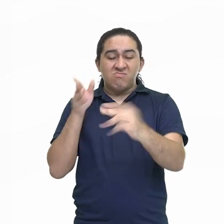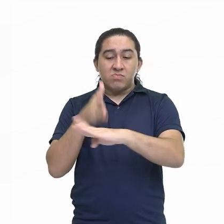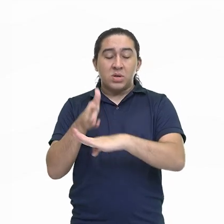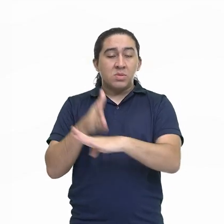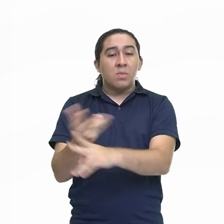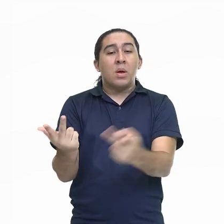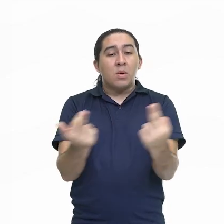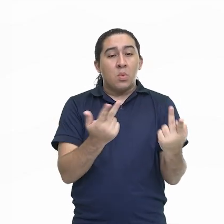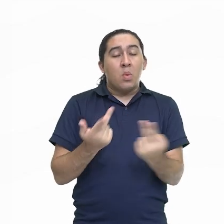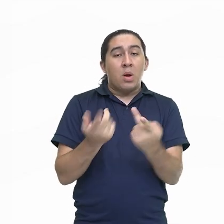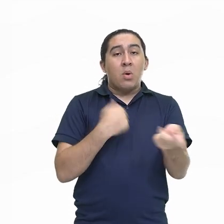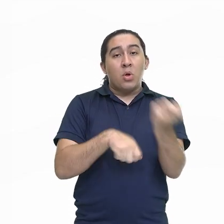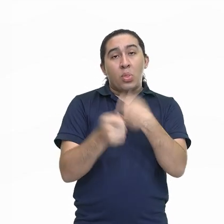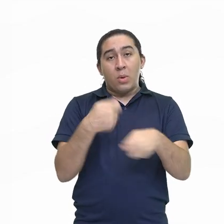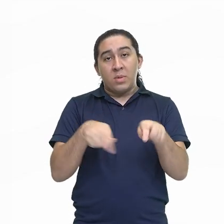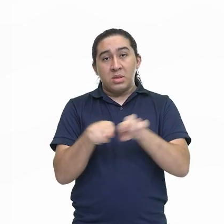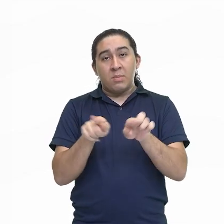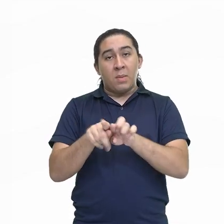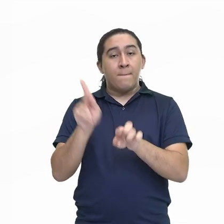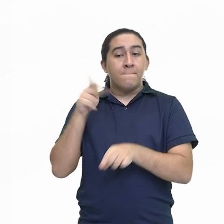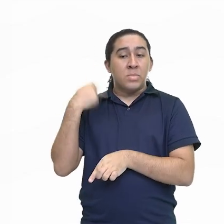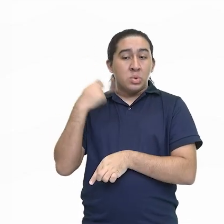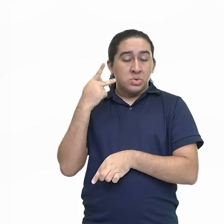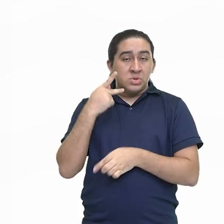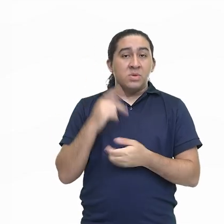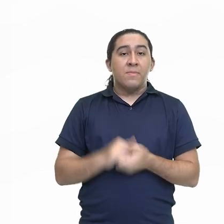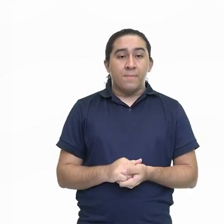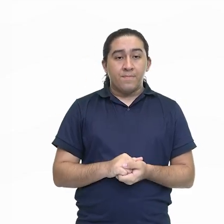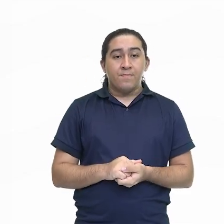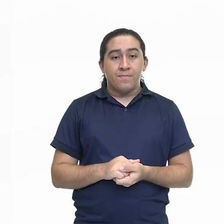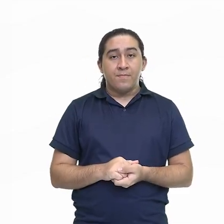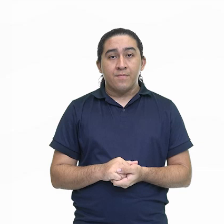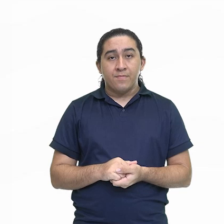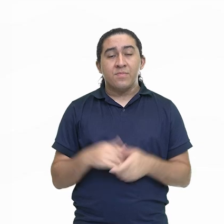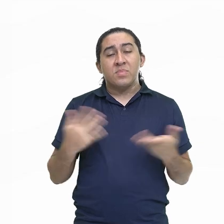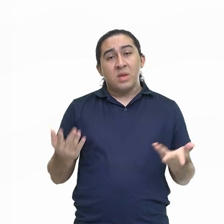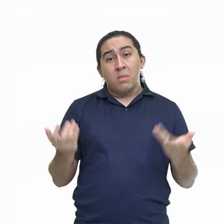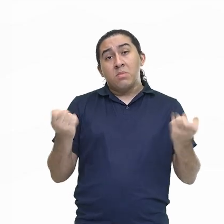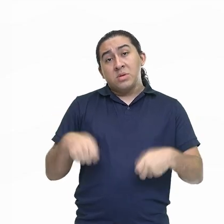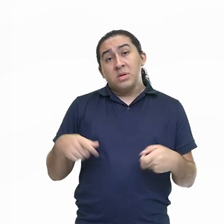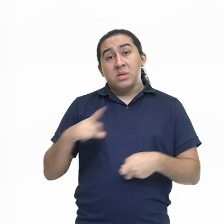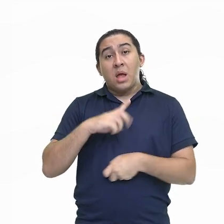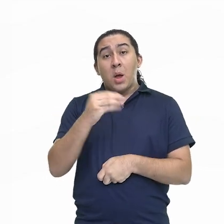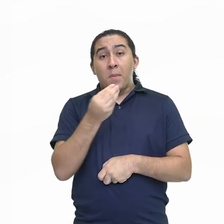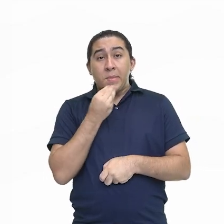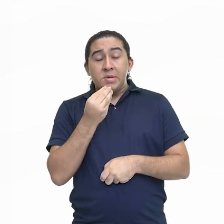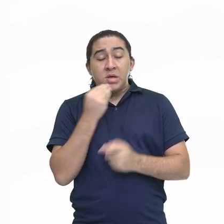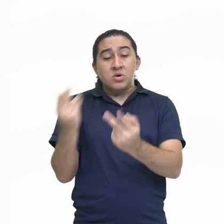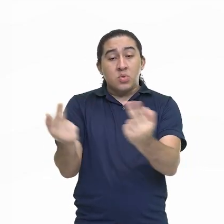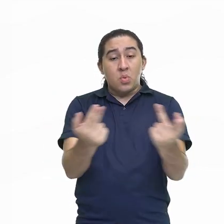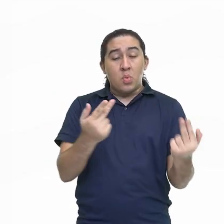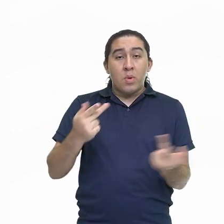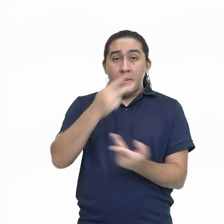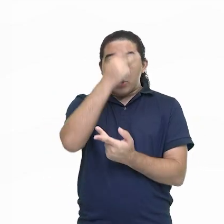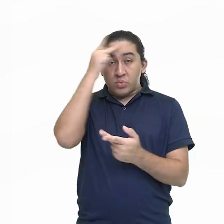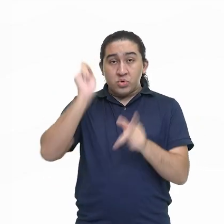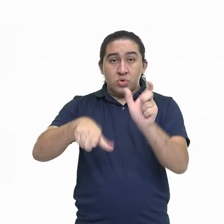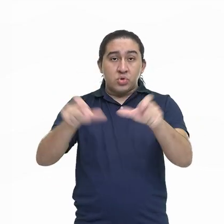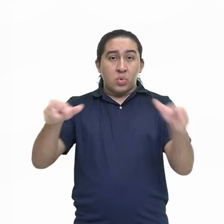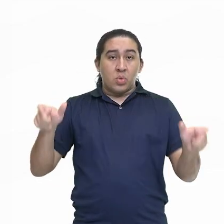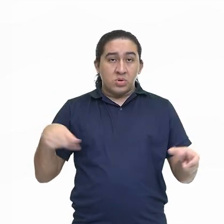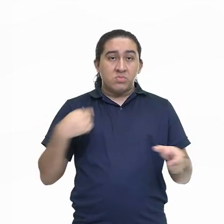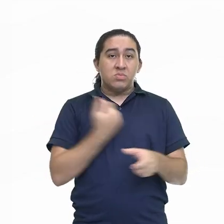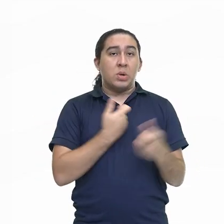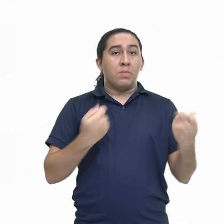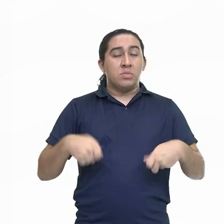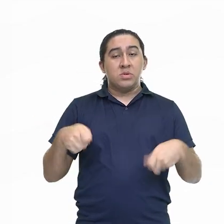vida social, econômica e política. Então, que seja dado as mesmas condições para todas as pessoas. É